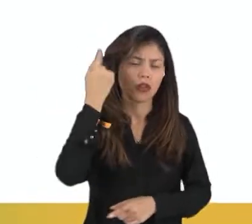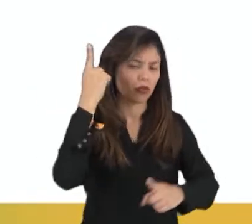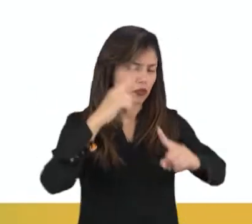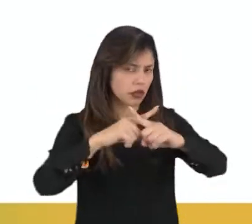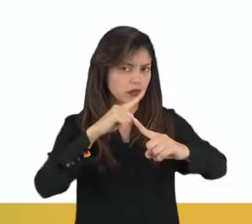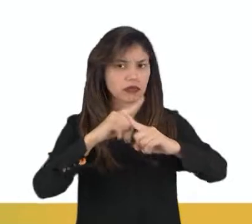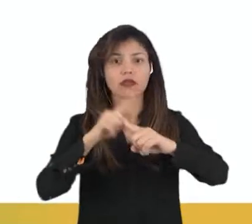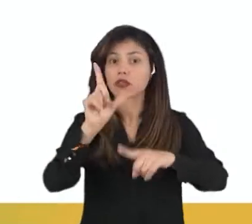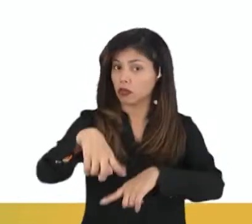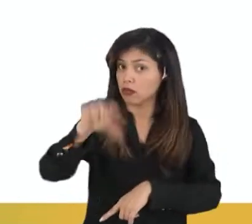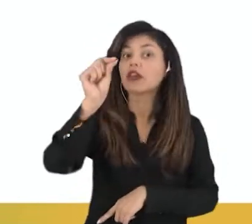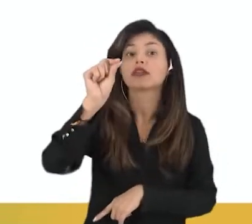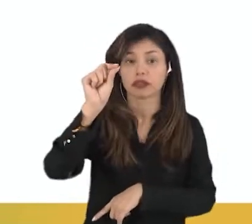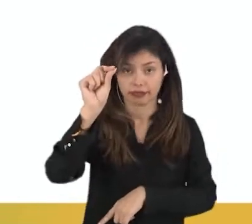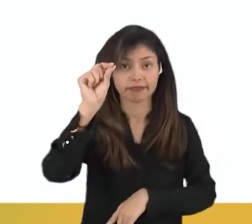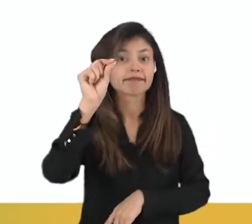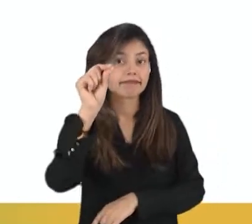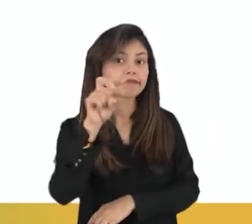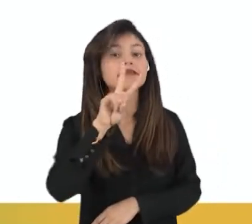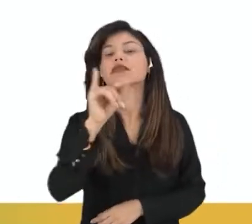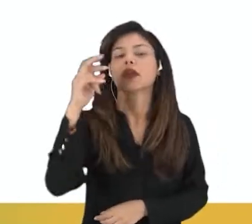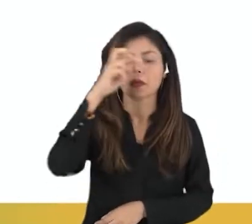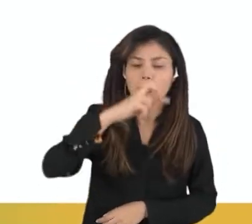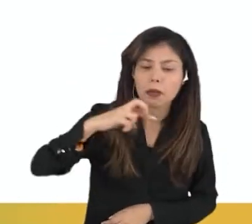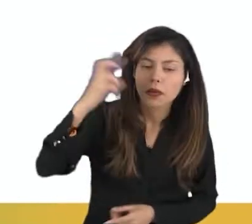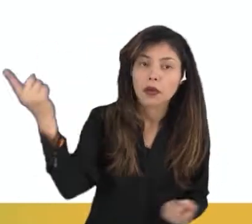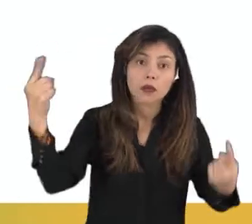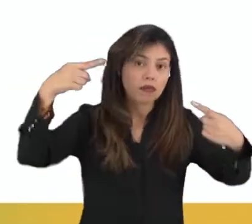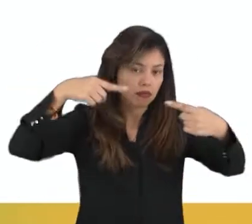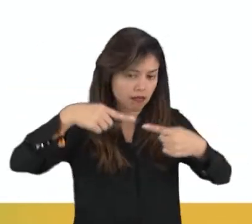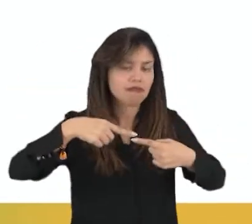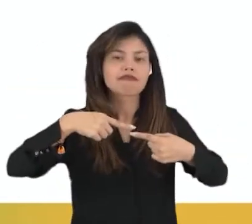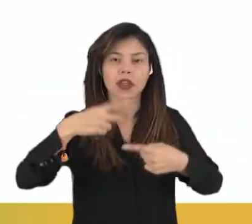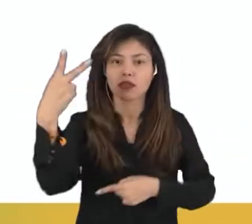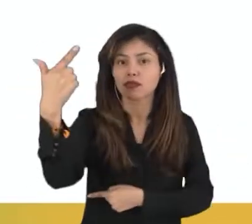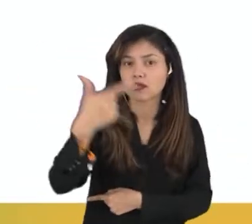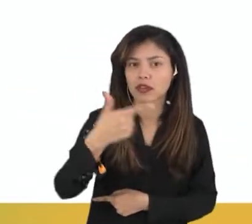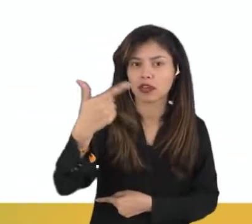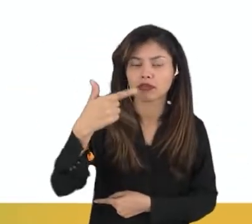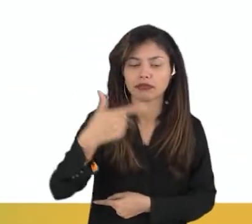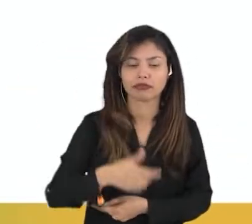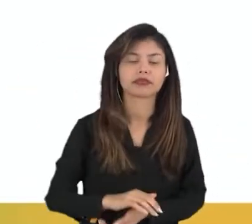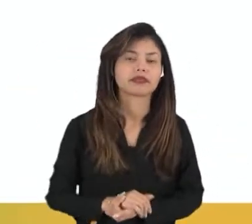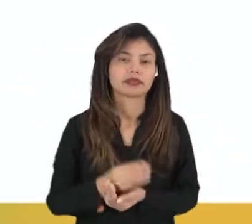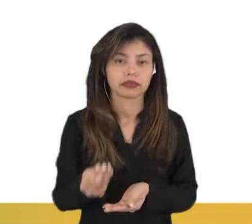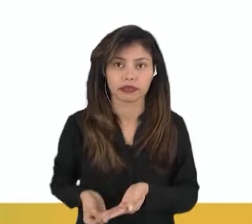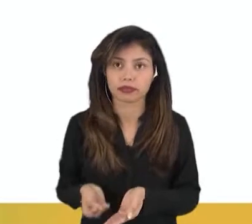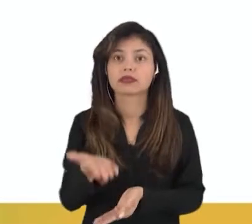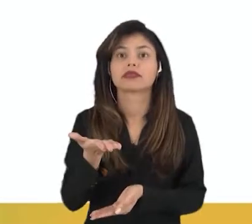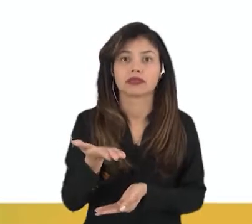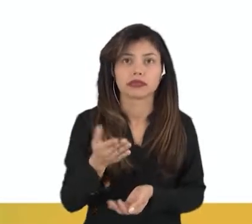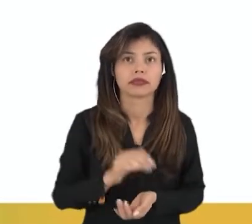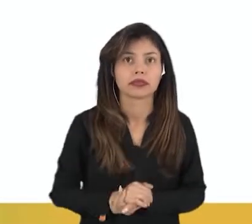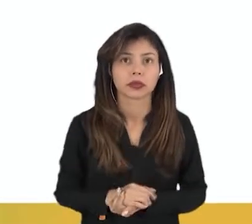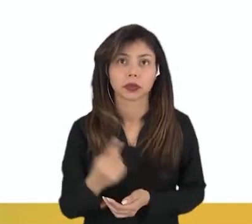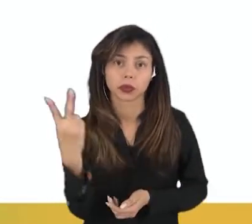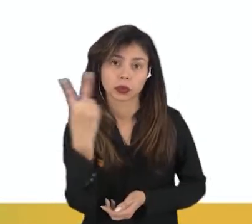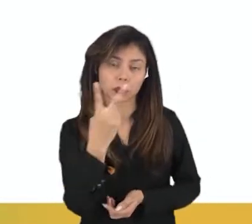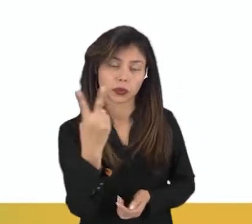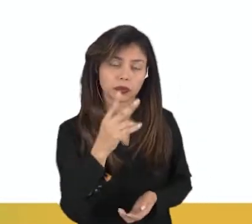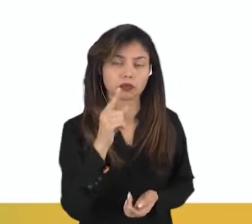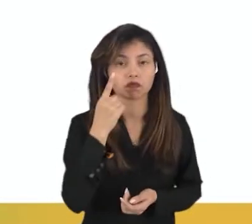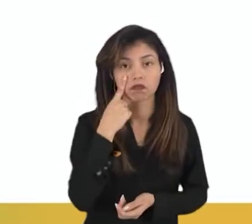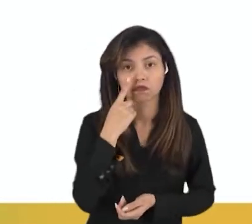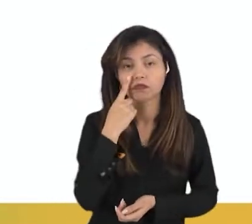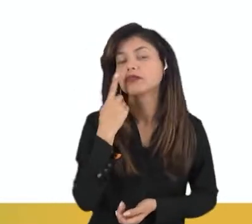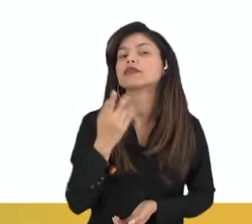da contagem, né, nós vamos fazer análise agora do segundo lançamento aí, que aparece no segundo tracinho.